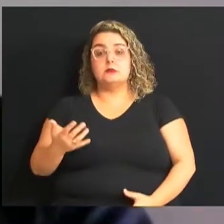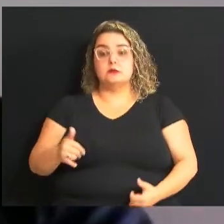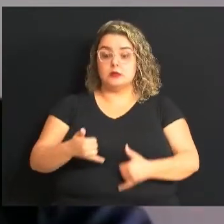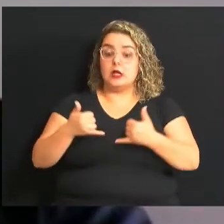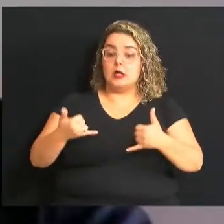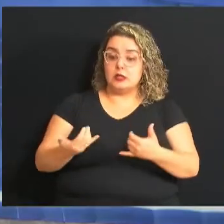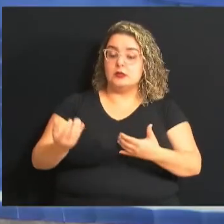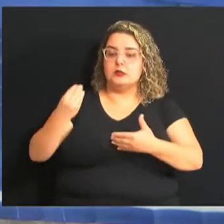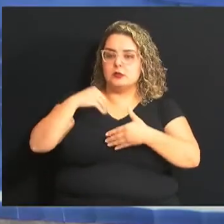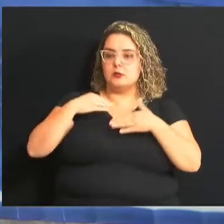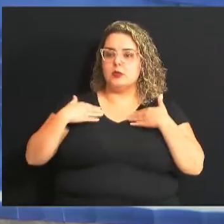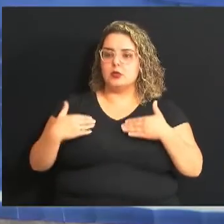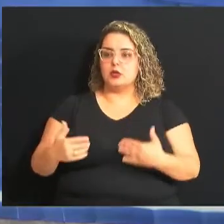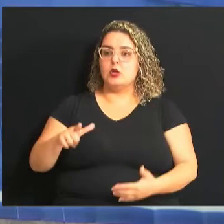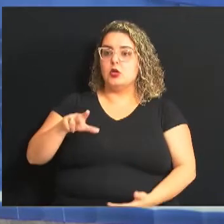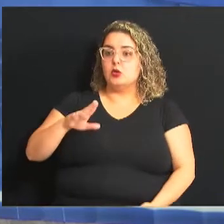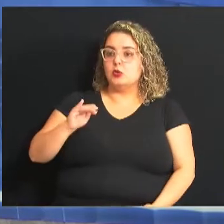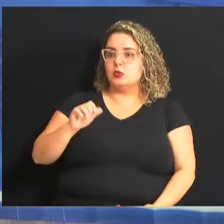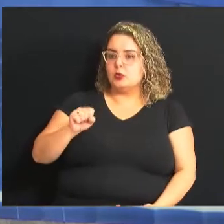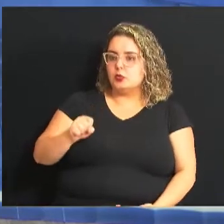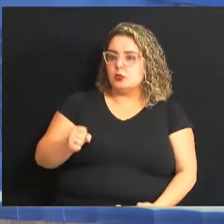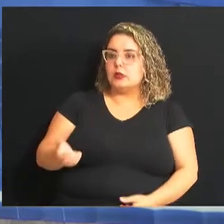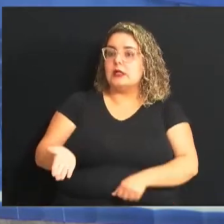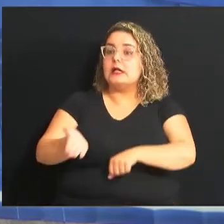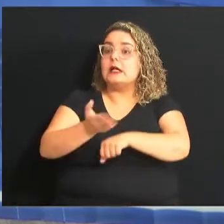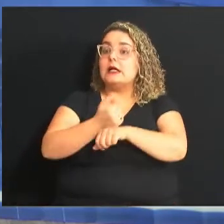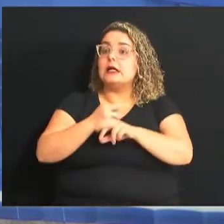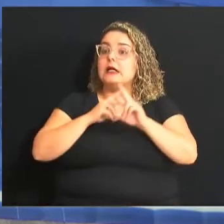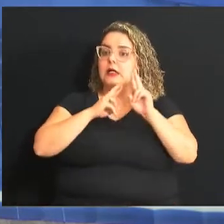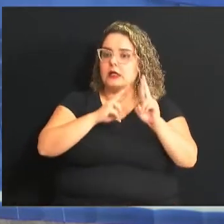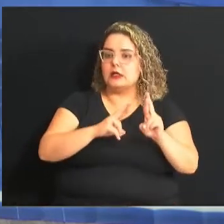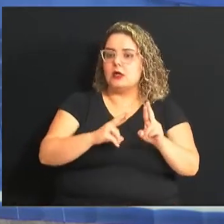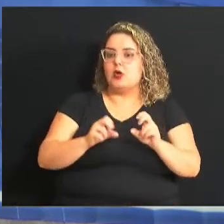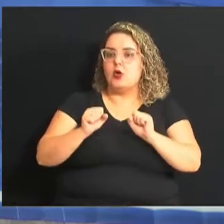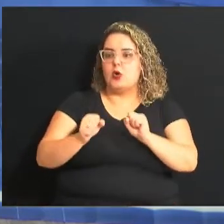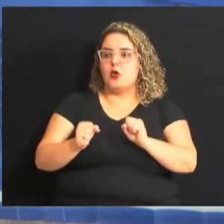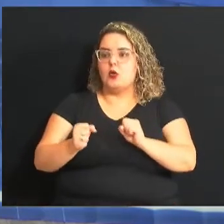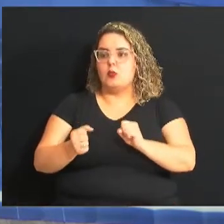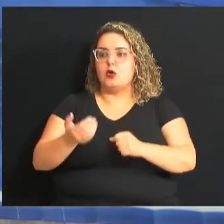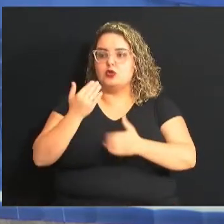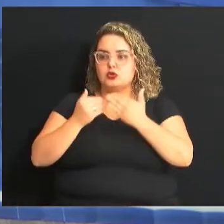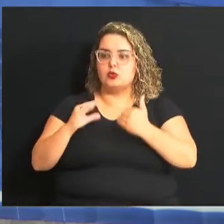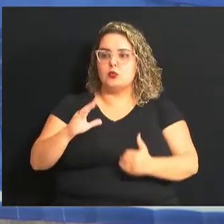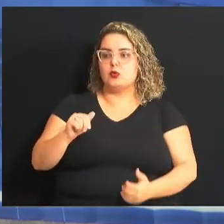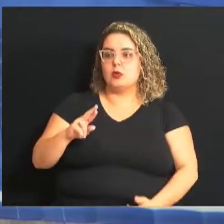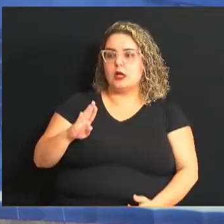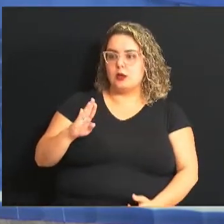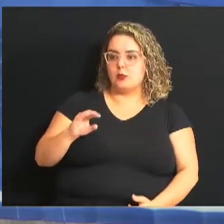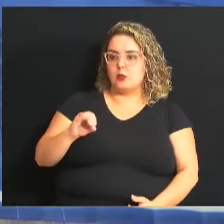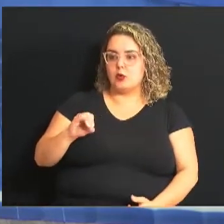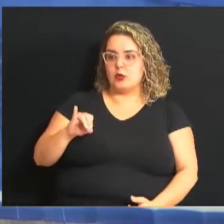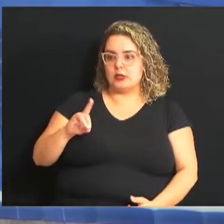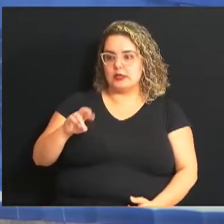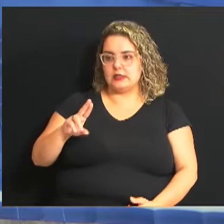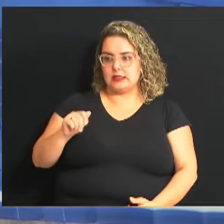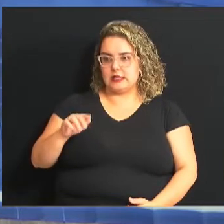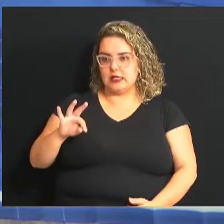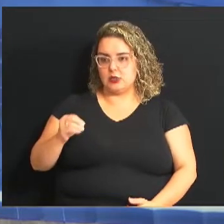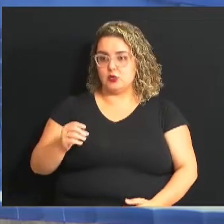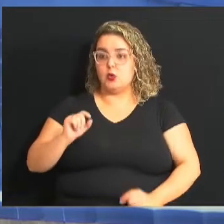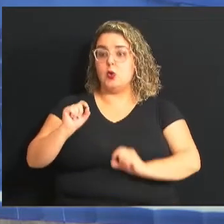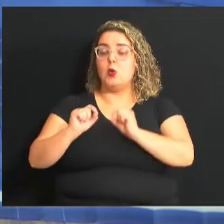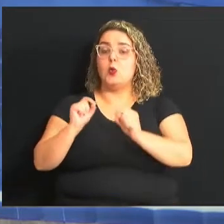E Lucas, antes de dormir, pode comer o carboidrato, por exemplo? O que indica aí na hora